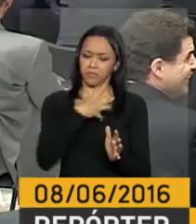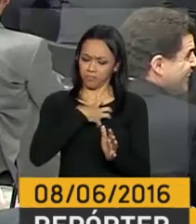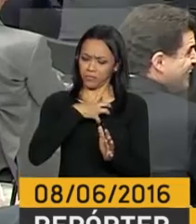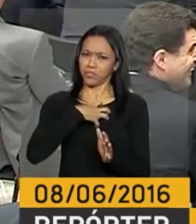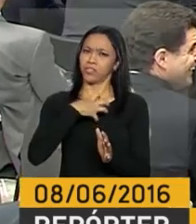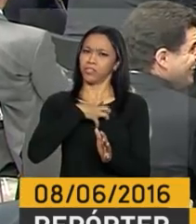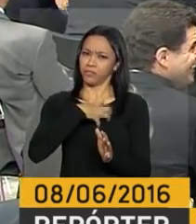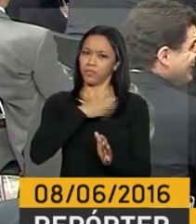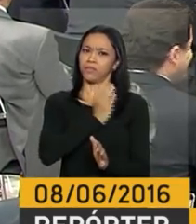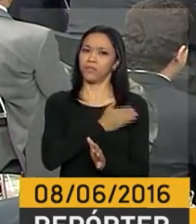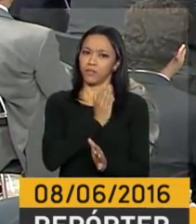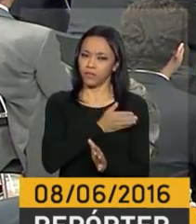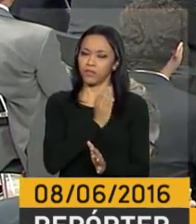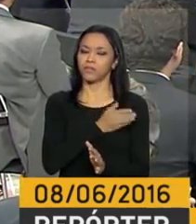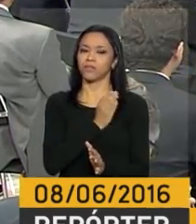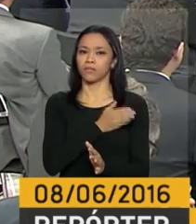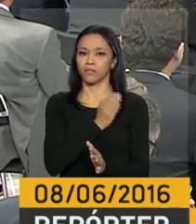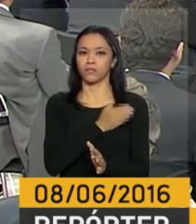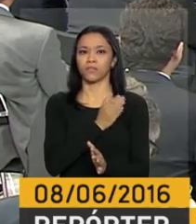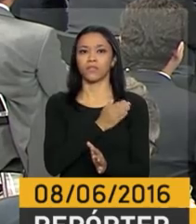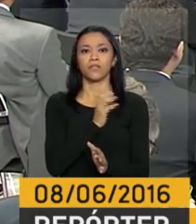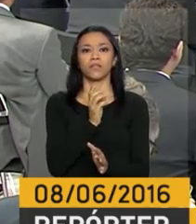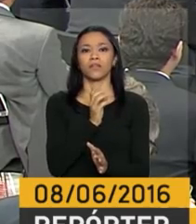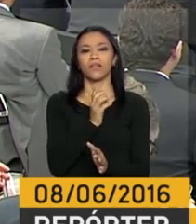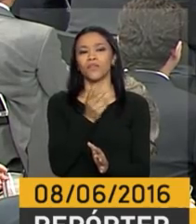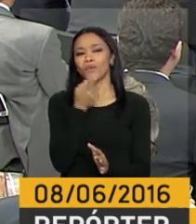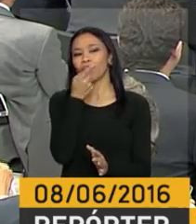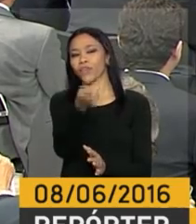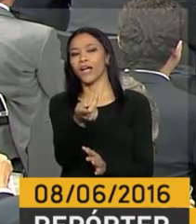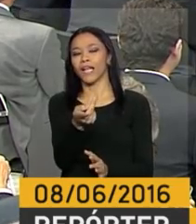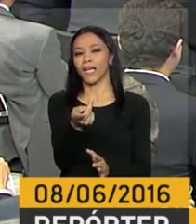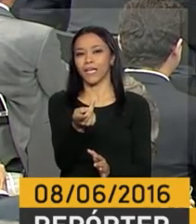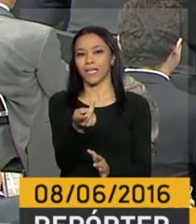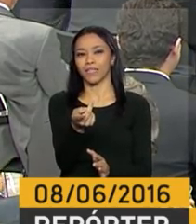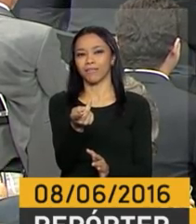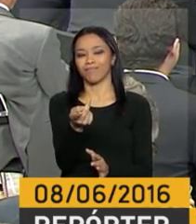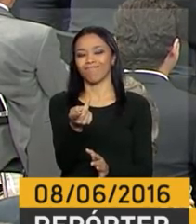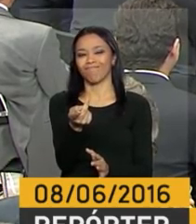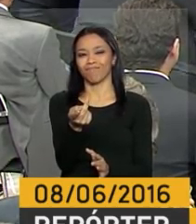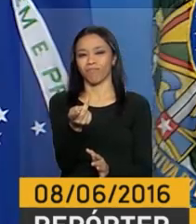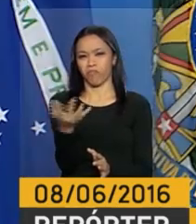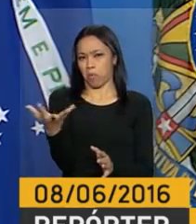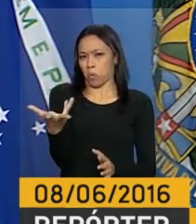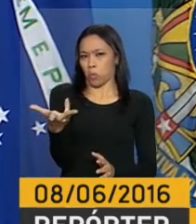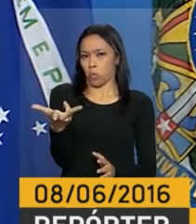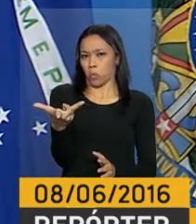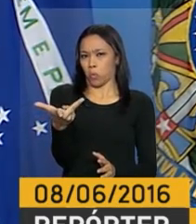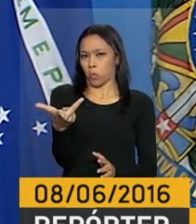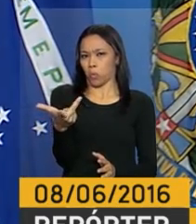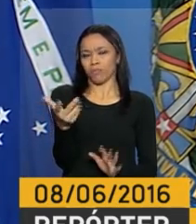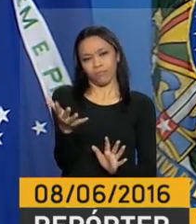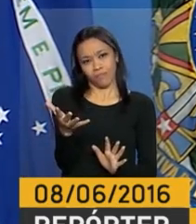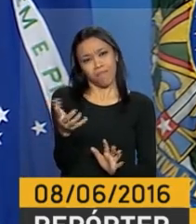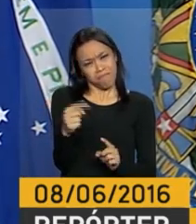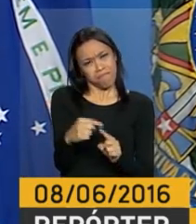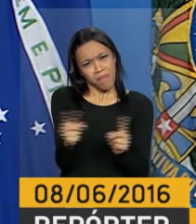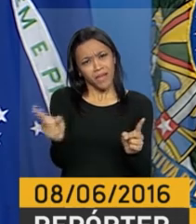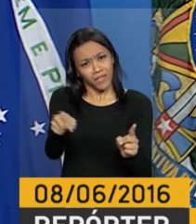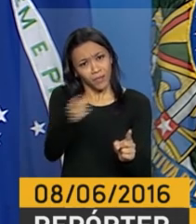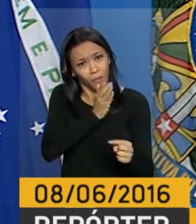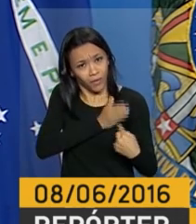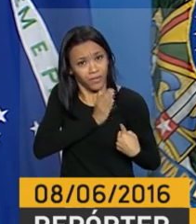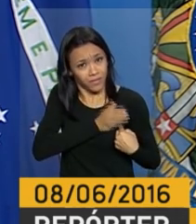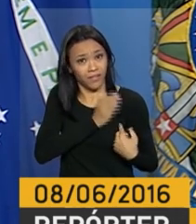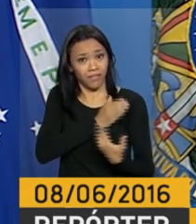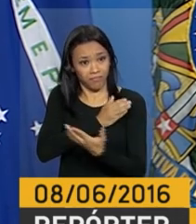vem e vem vou falar os senhores da maneira mais informal possível se me permitem né mas vem do coração porque eu